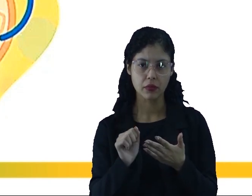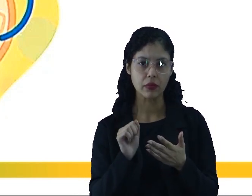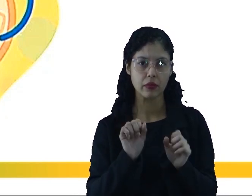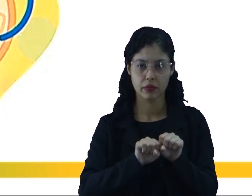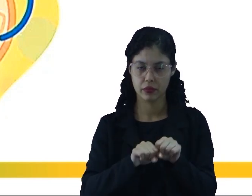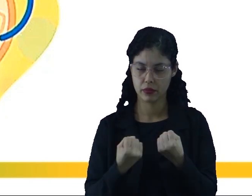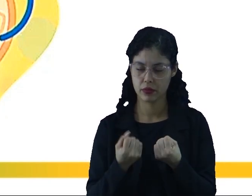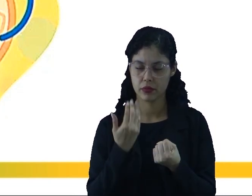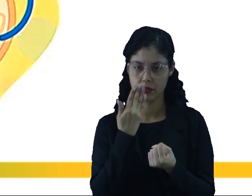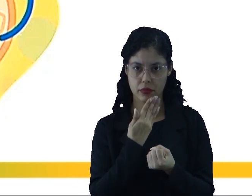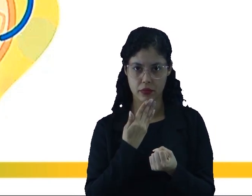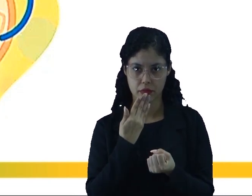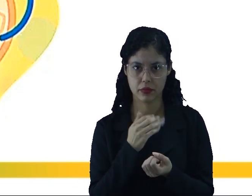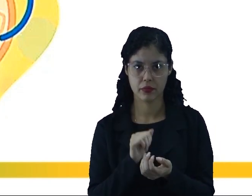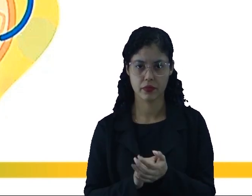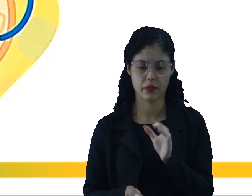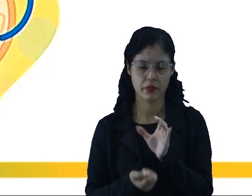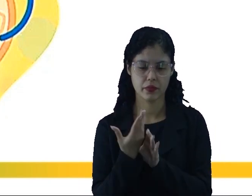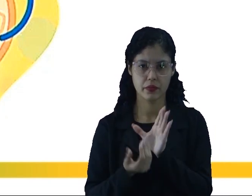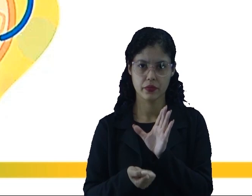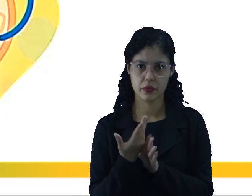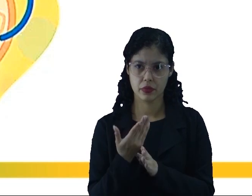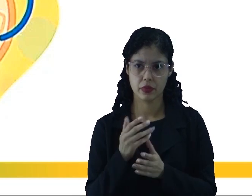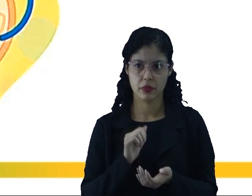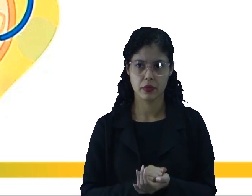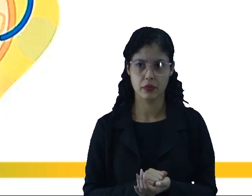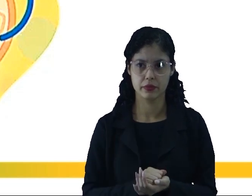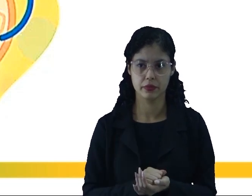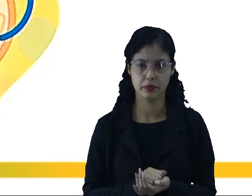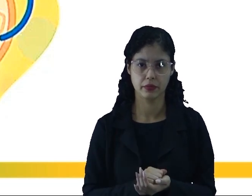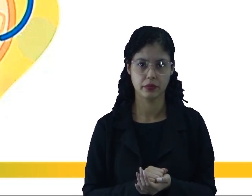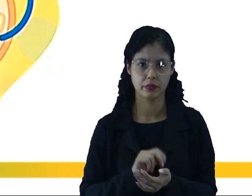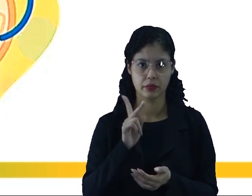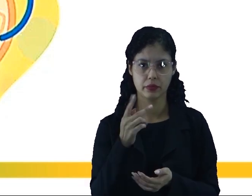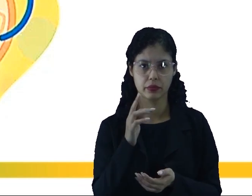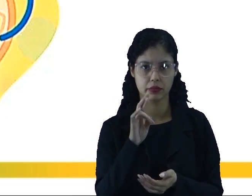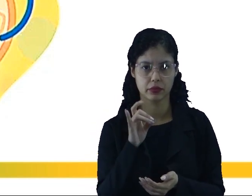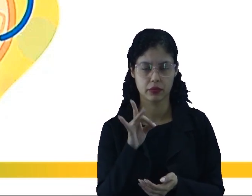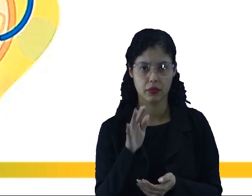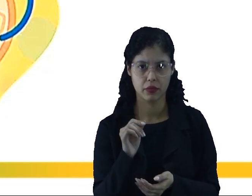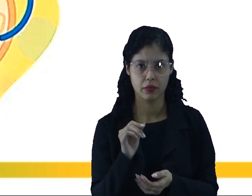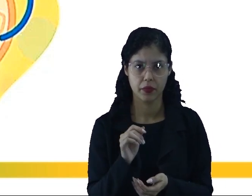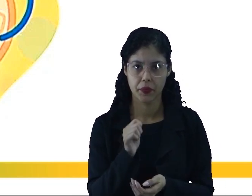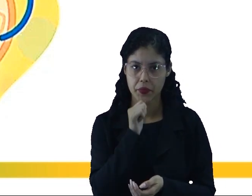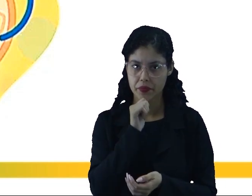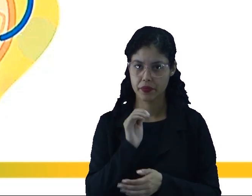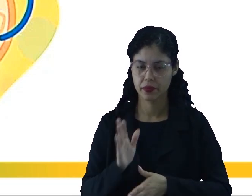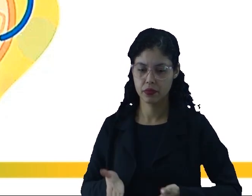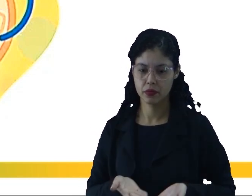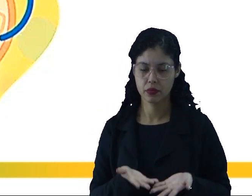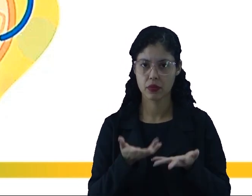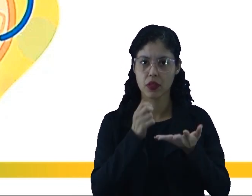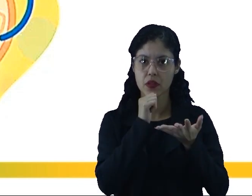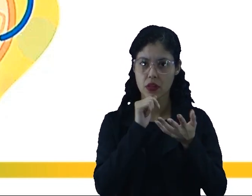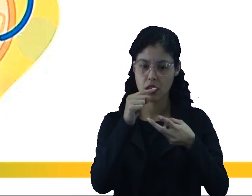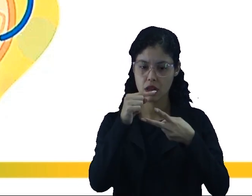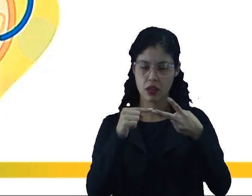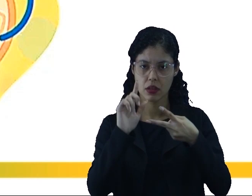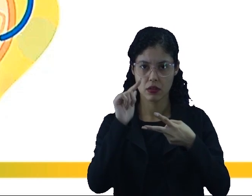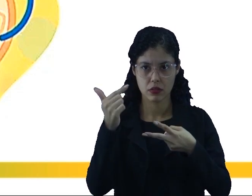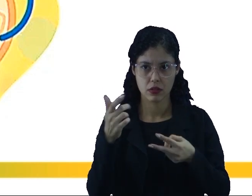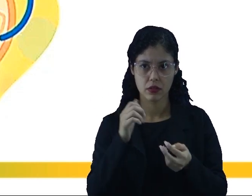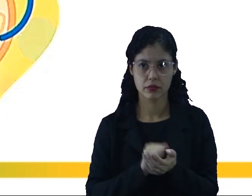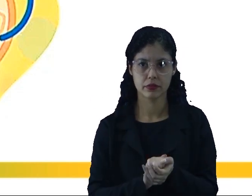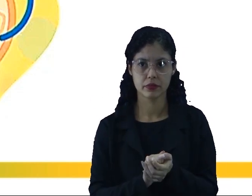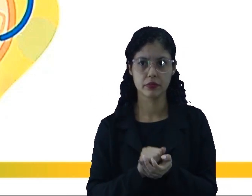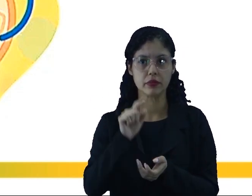a quebra do açúcar, gerando o piruvato e liberando o hidrogênio, para impulsionar as outras duas etapas, que